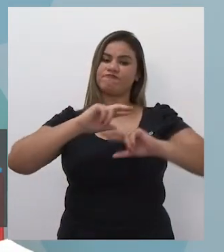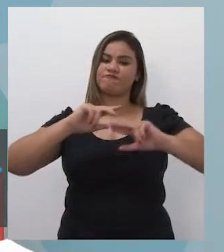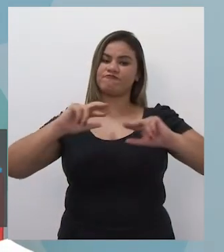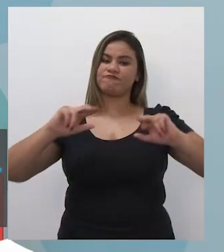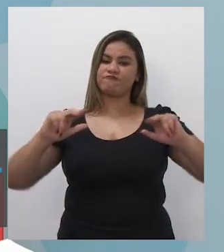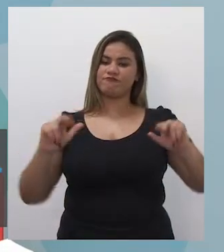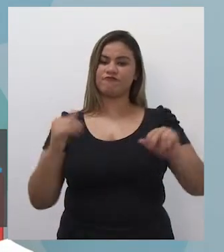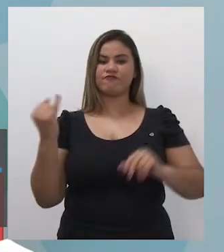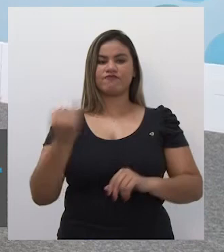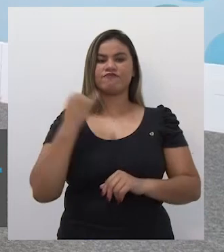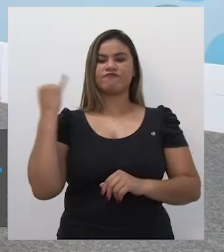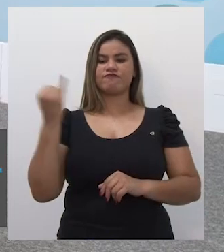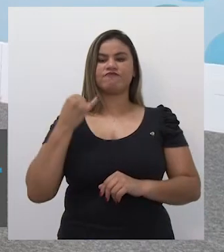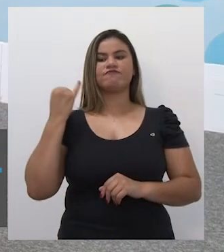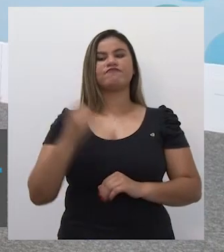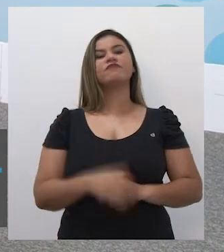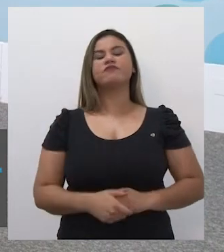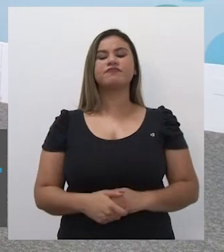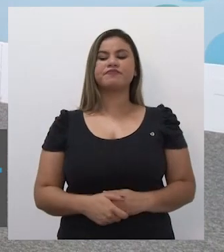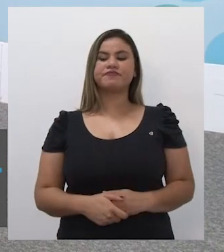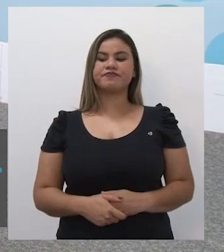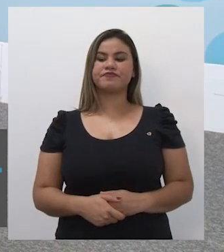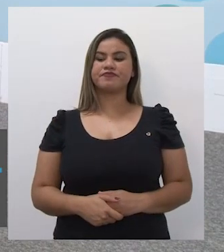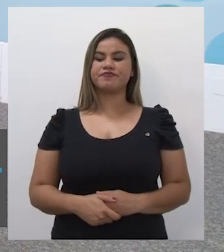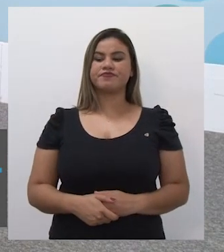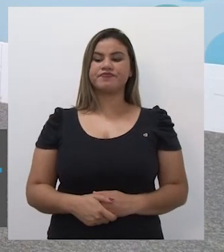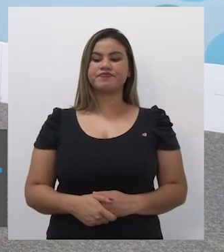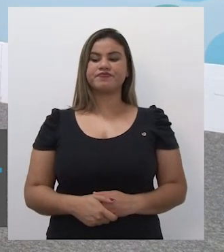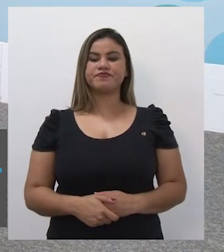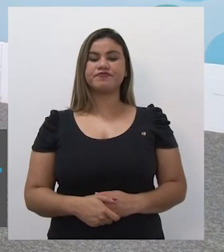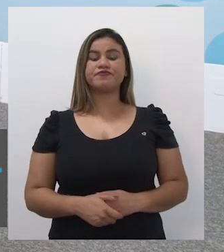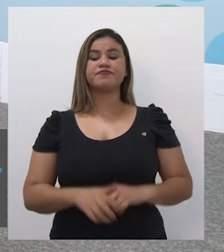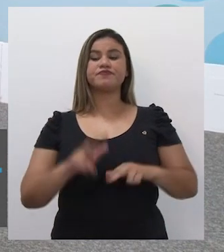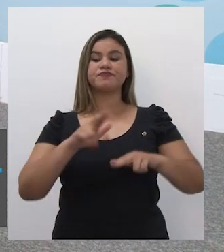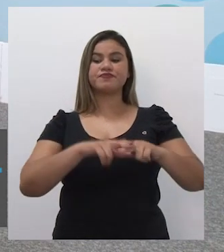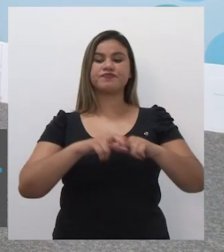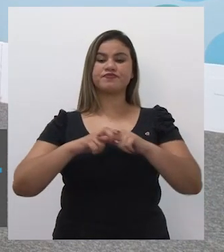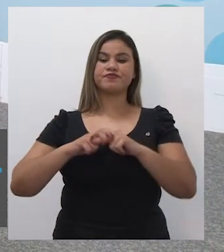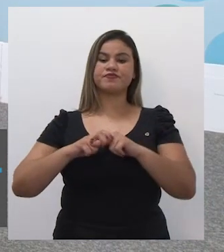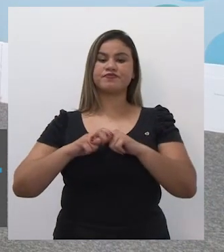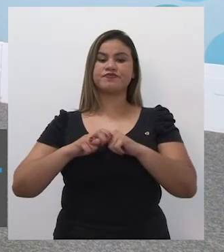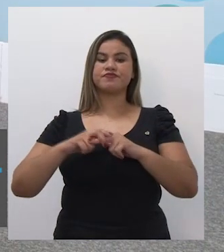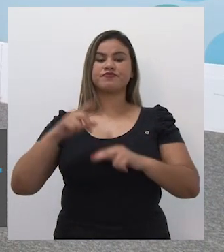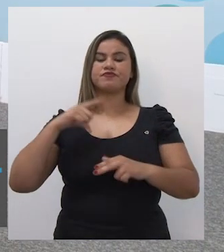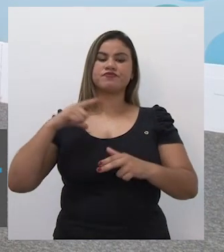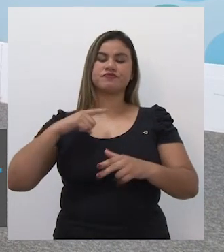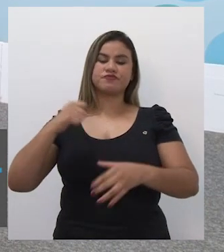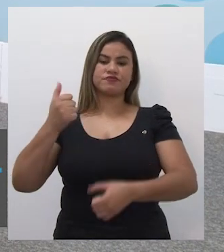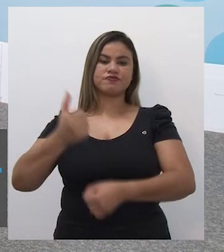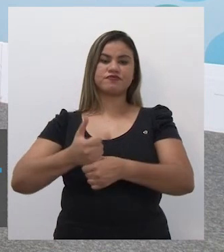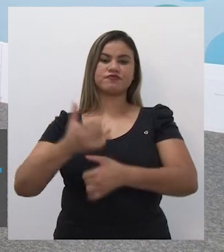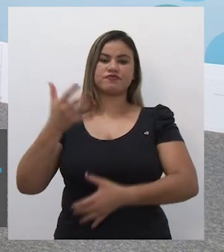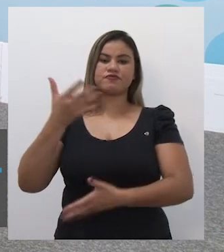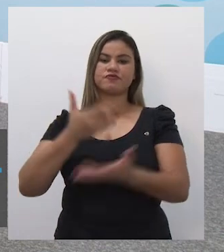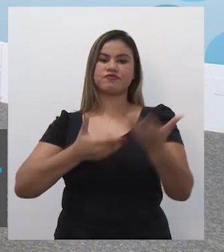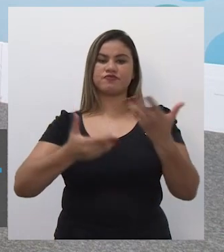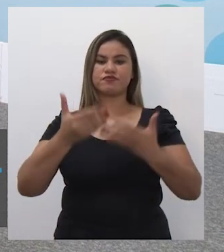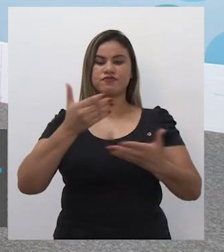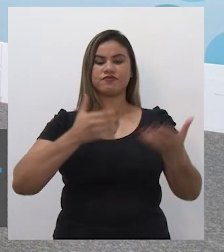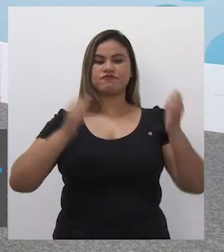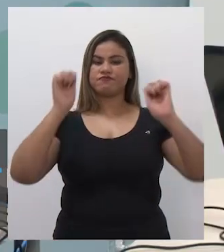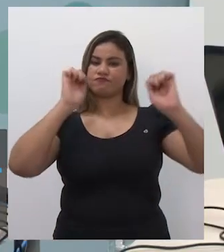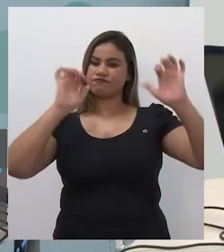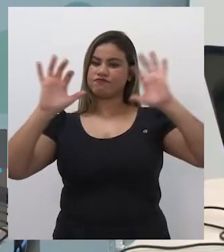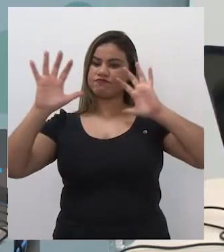semióticos, ele é essencial, né, Max? Exatamente, né? E até por isso nós estamos trazendo essa interação para